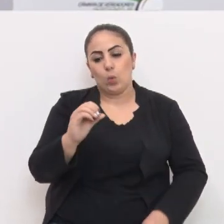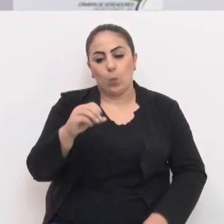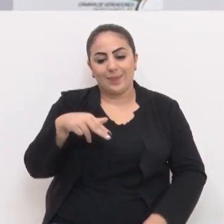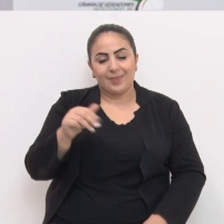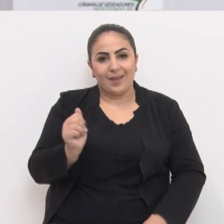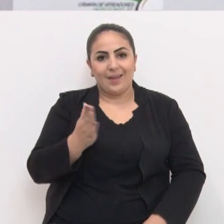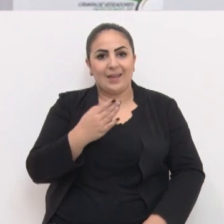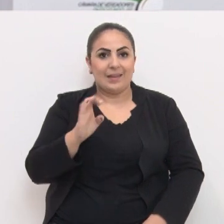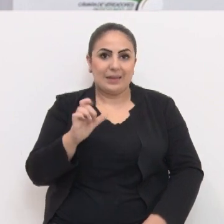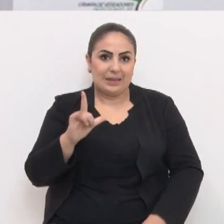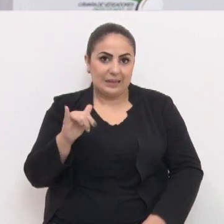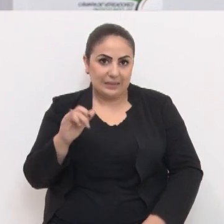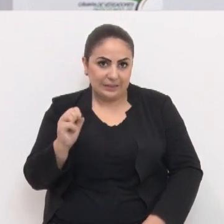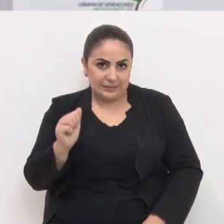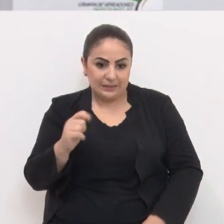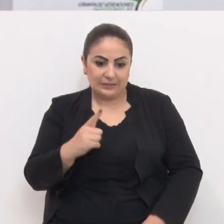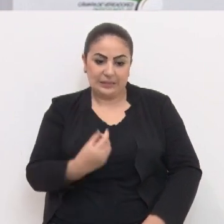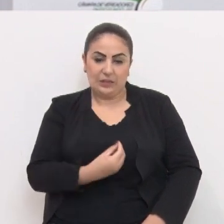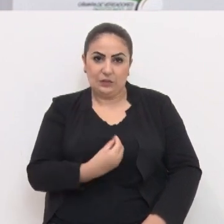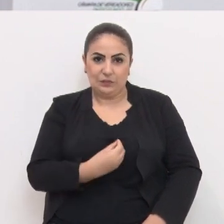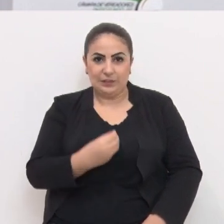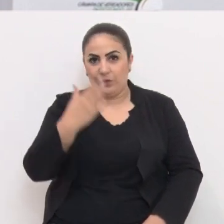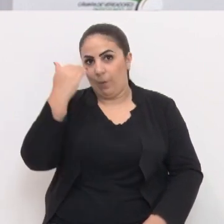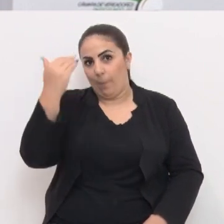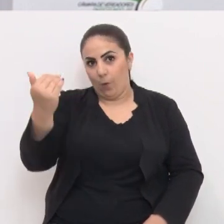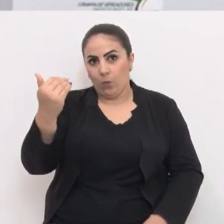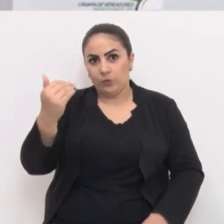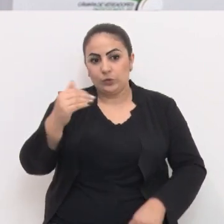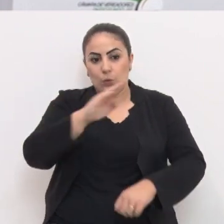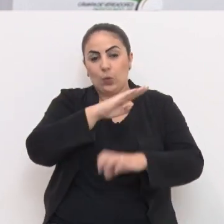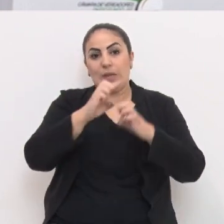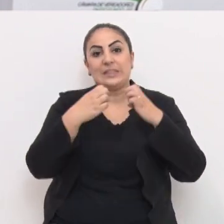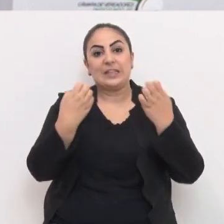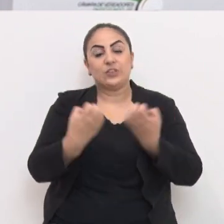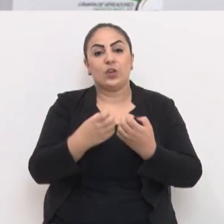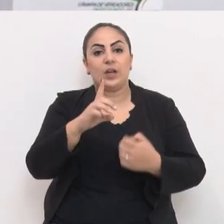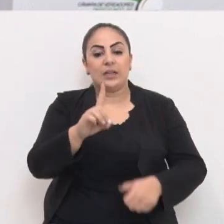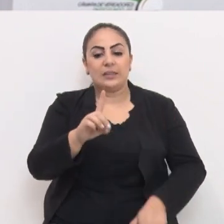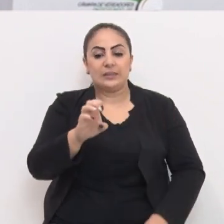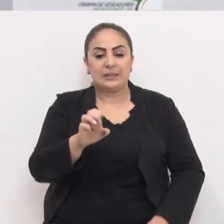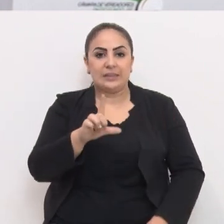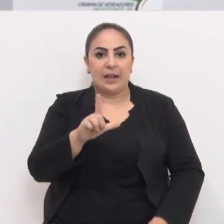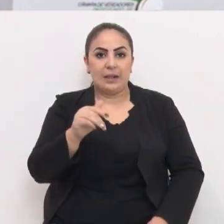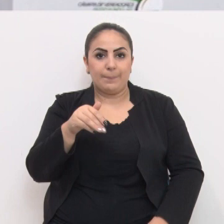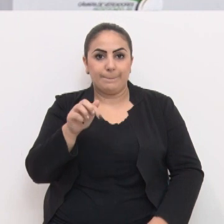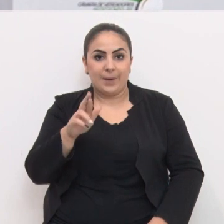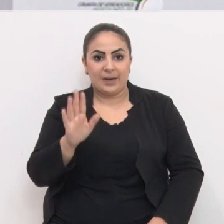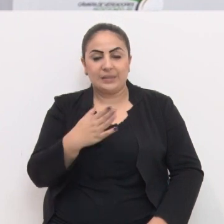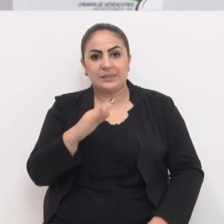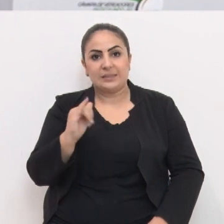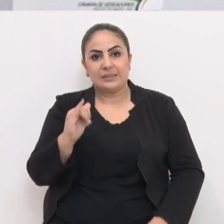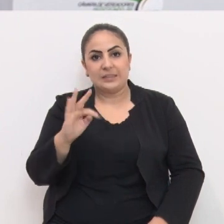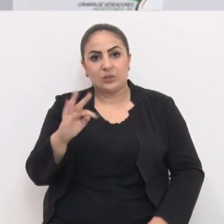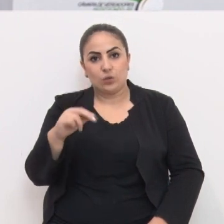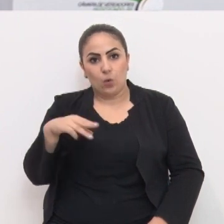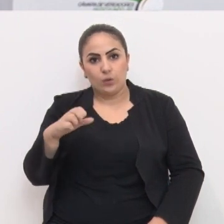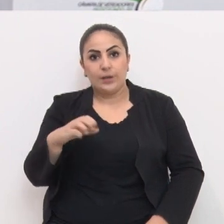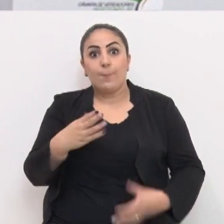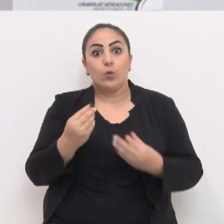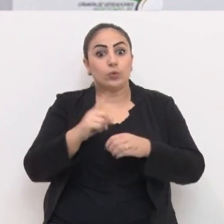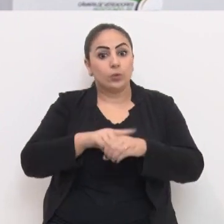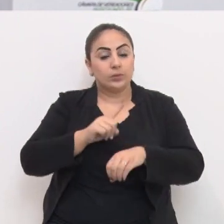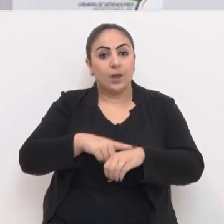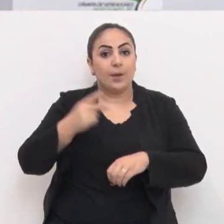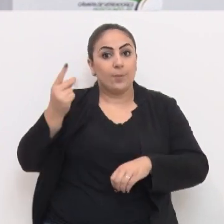verdade, onde fica o famoso estádio Delmar Cittoni, que há muito tempo está abandonado, não está mais sendo utilizado para o seu propósito